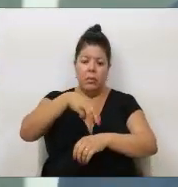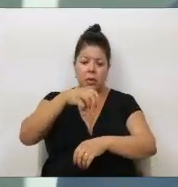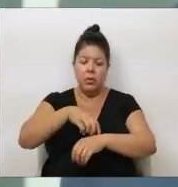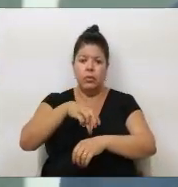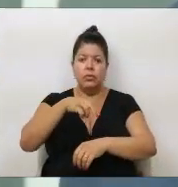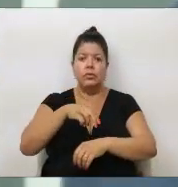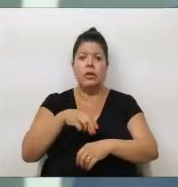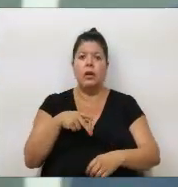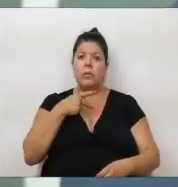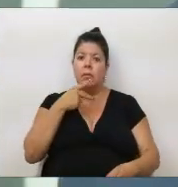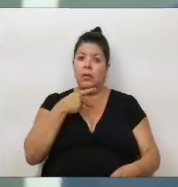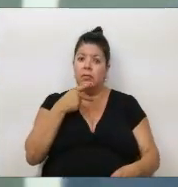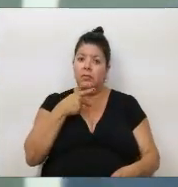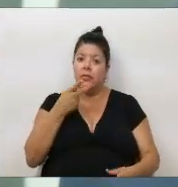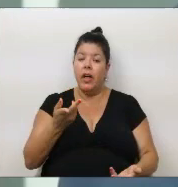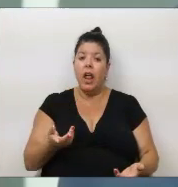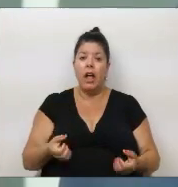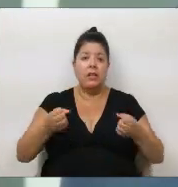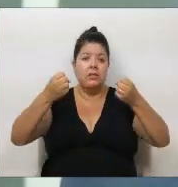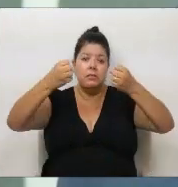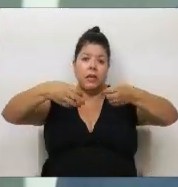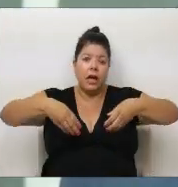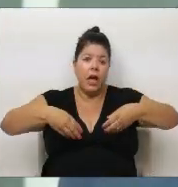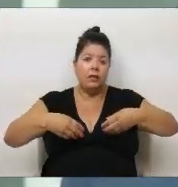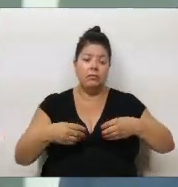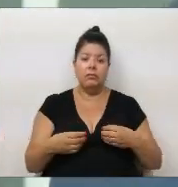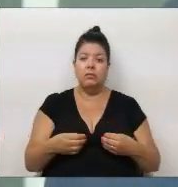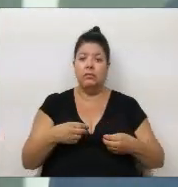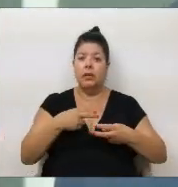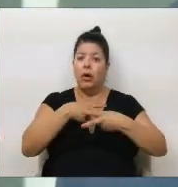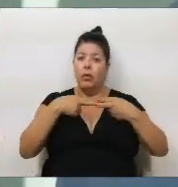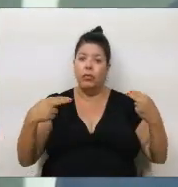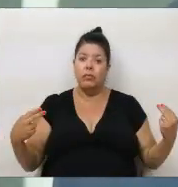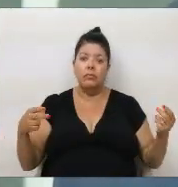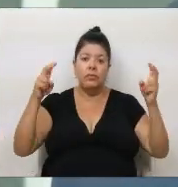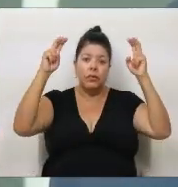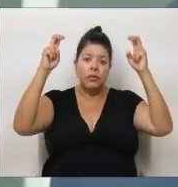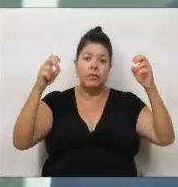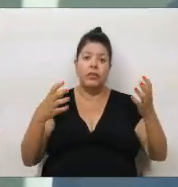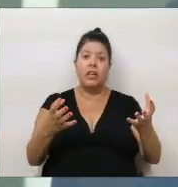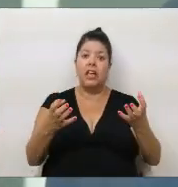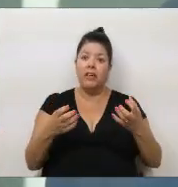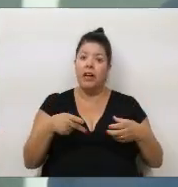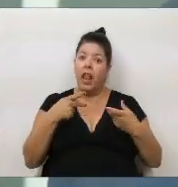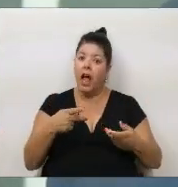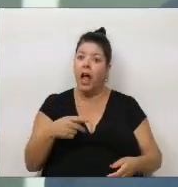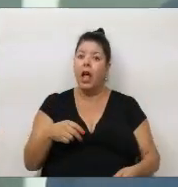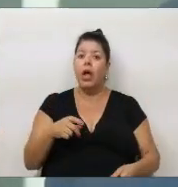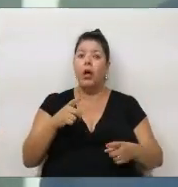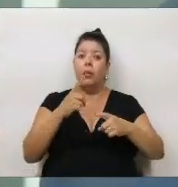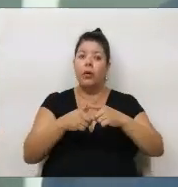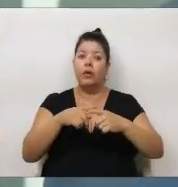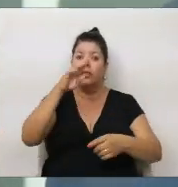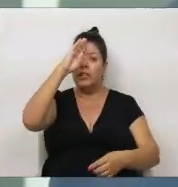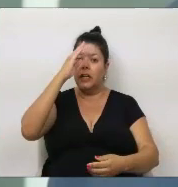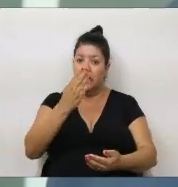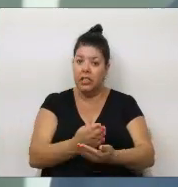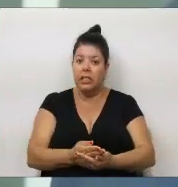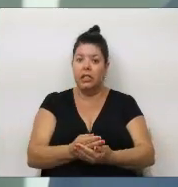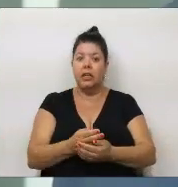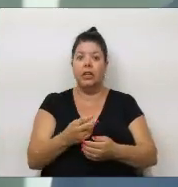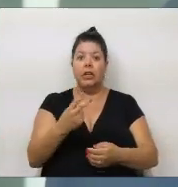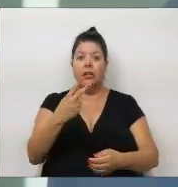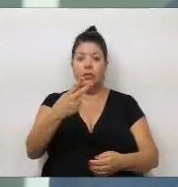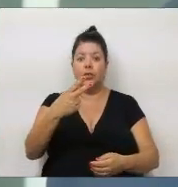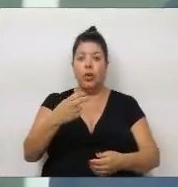olhar no olho, né, vamos dizer, pelas lentes do portal A Hora da População e dizer, né, por que você acredita que a senhora e o seu vice, o João